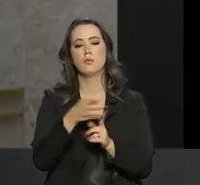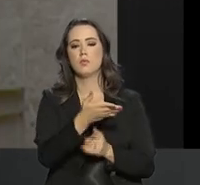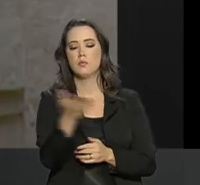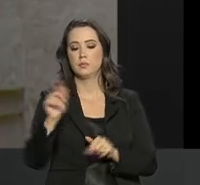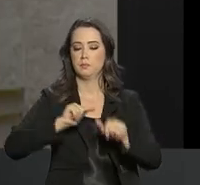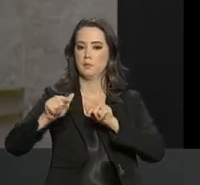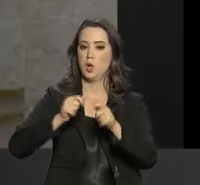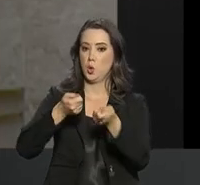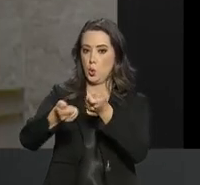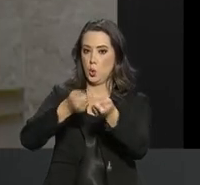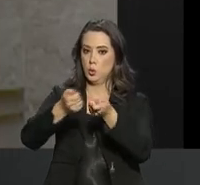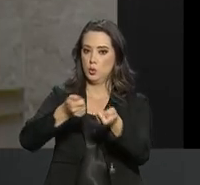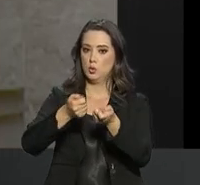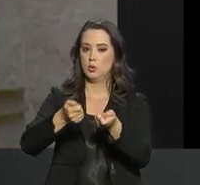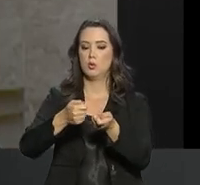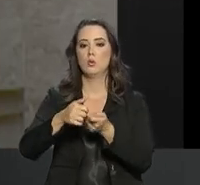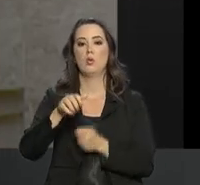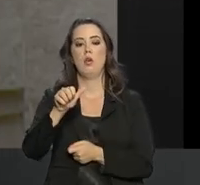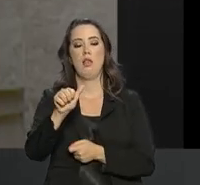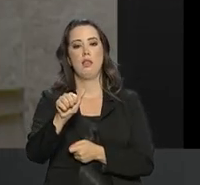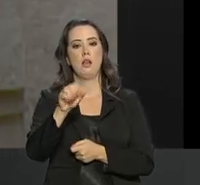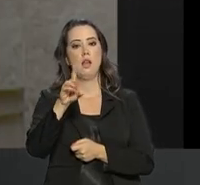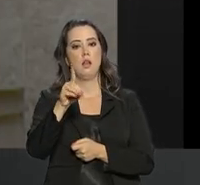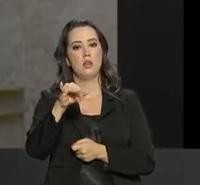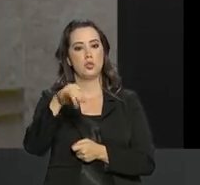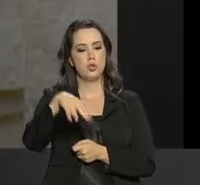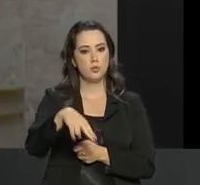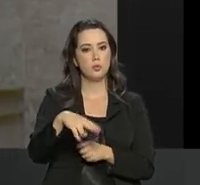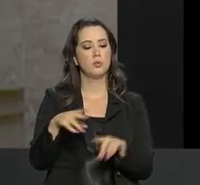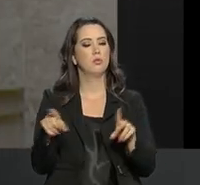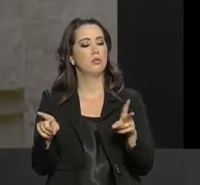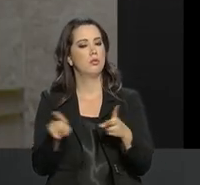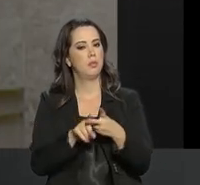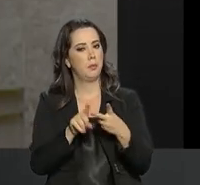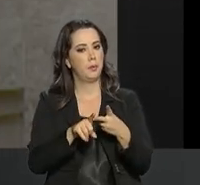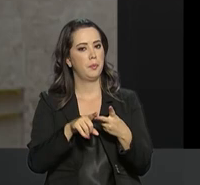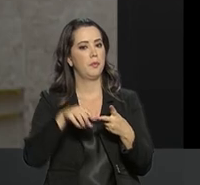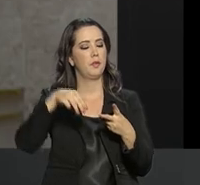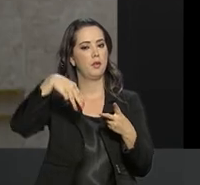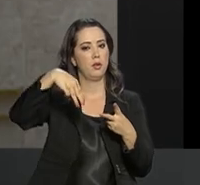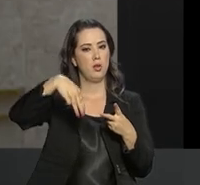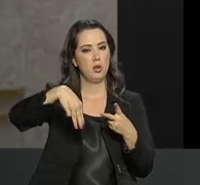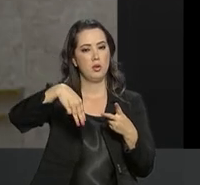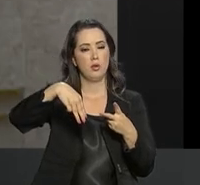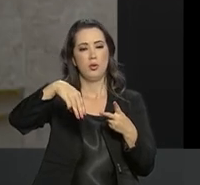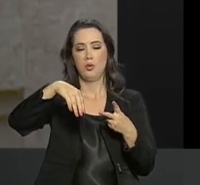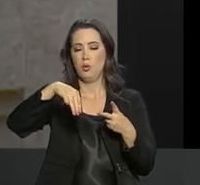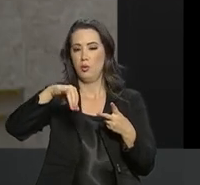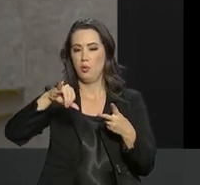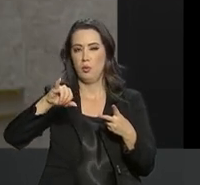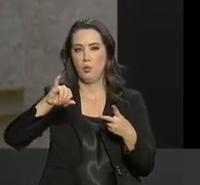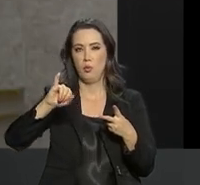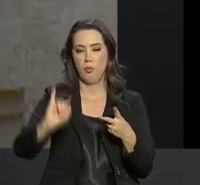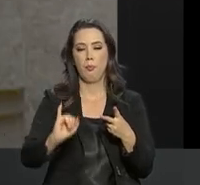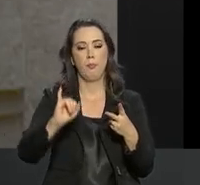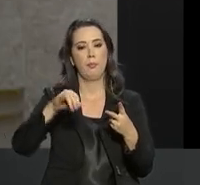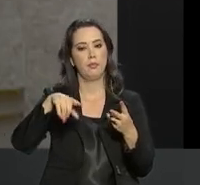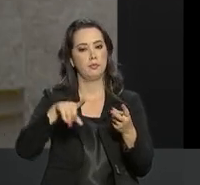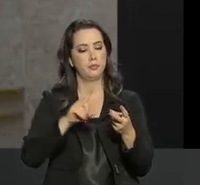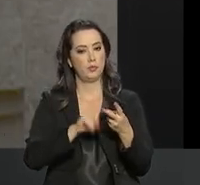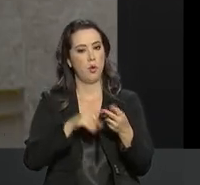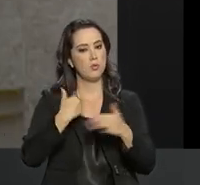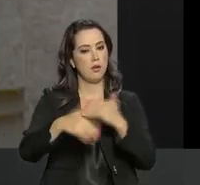no controle da inconstitucionalidade por omissão e, de igual maneira, nos mandados de injunção. Os avanços foram